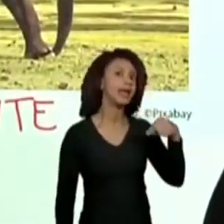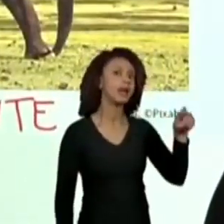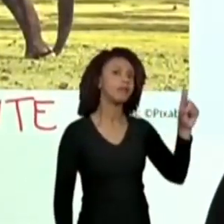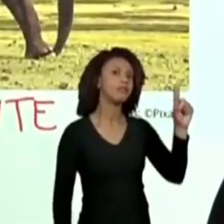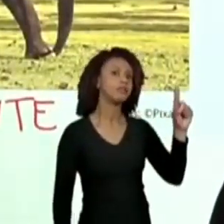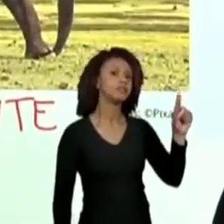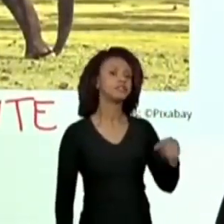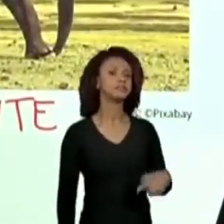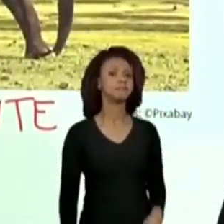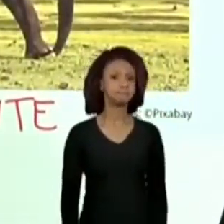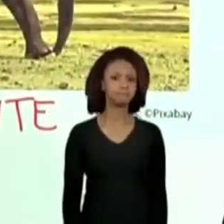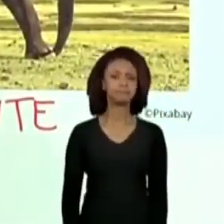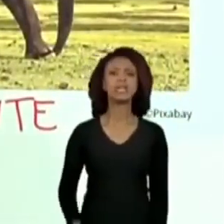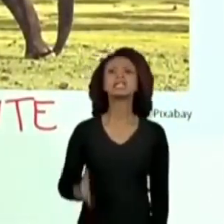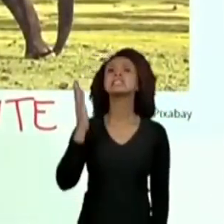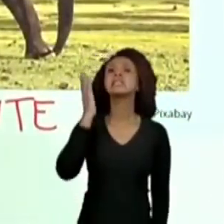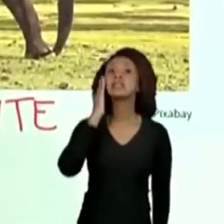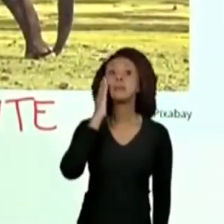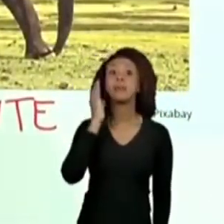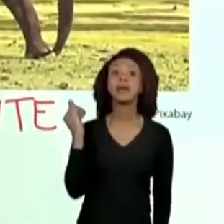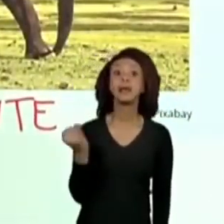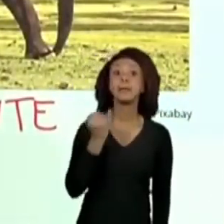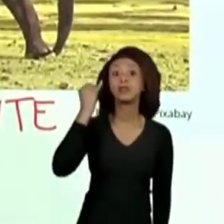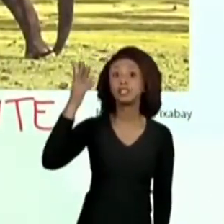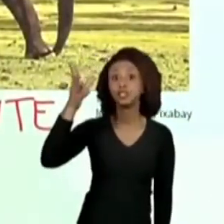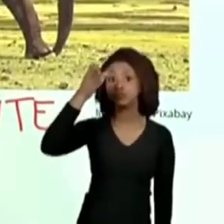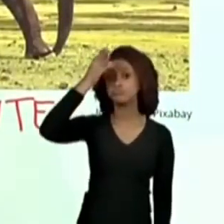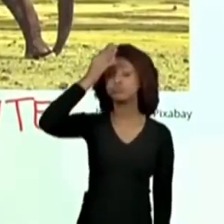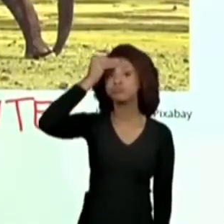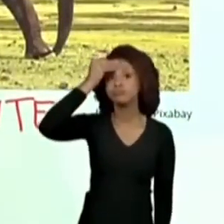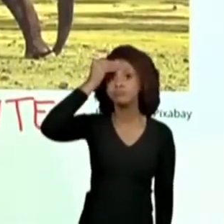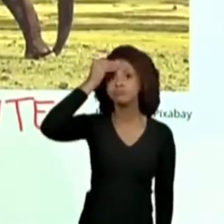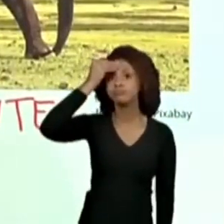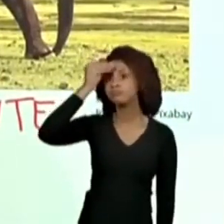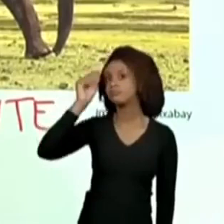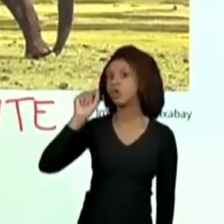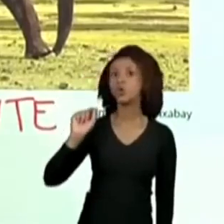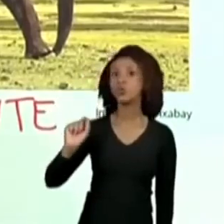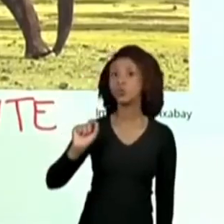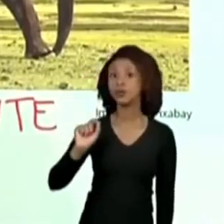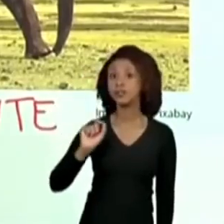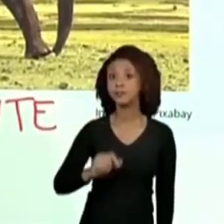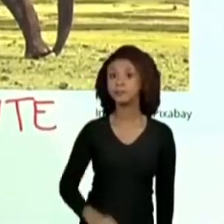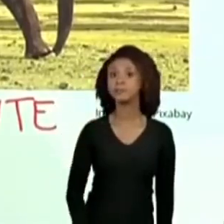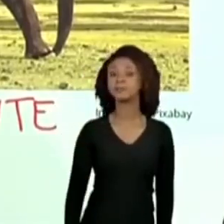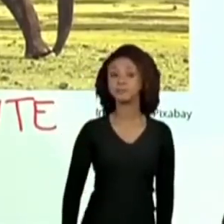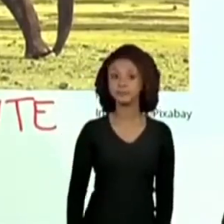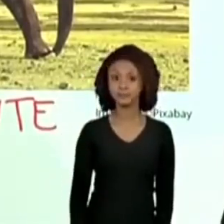que, que é importante a gente deixar dessa imagem aí, criançada, guardadinho na cabeça?